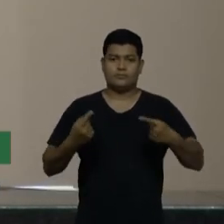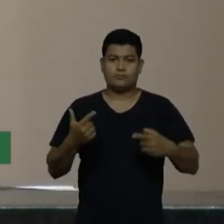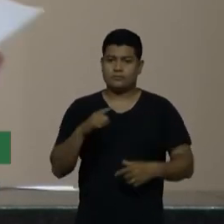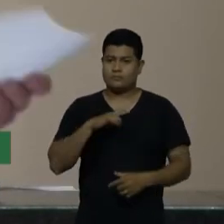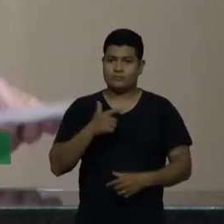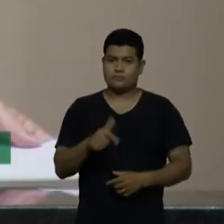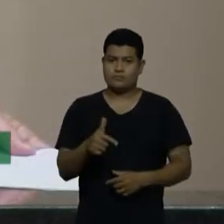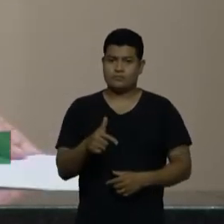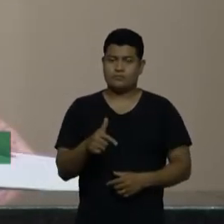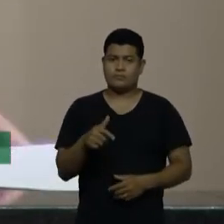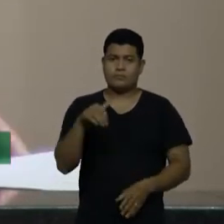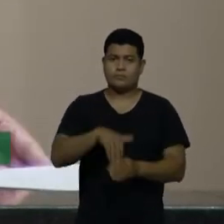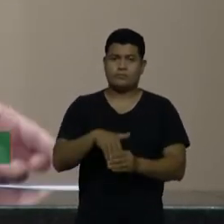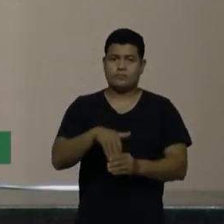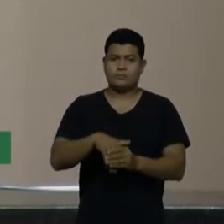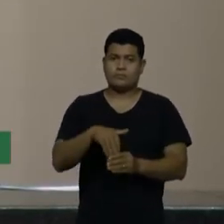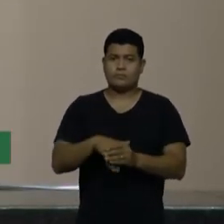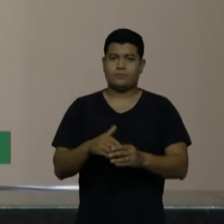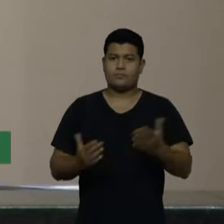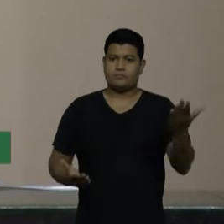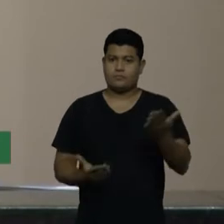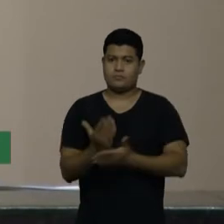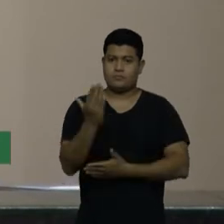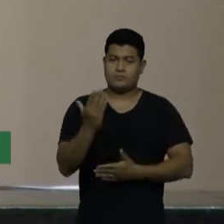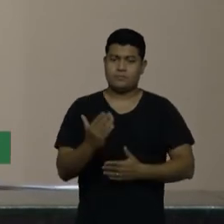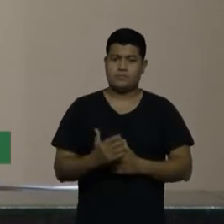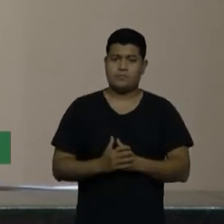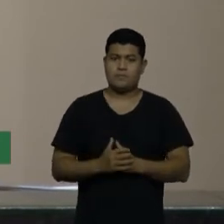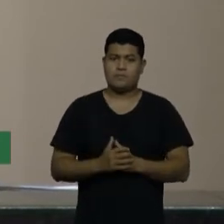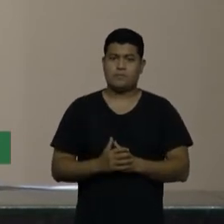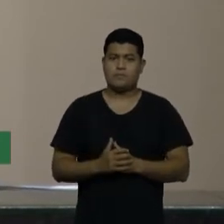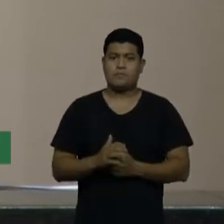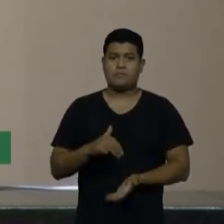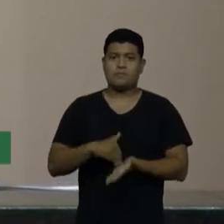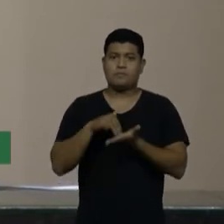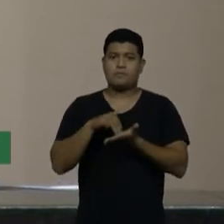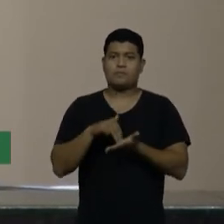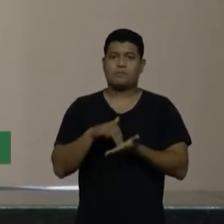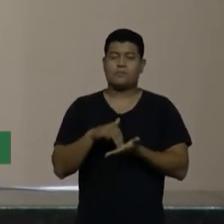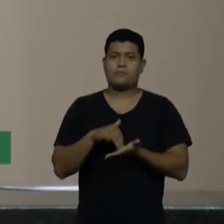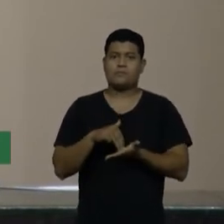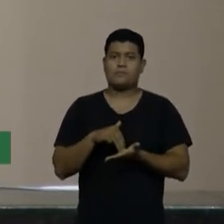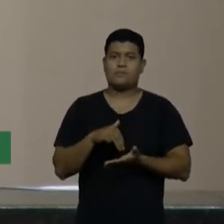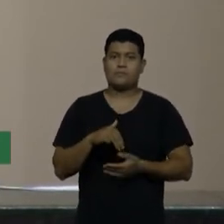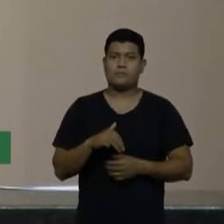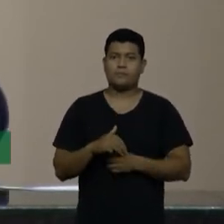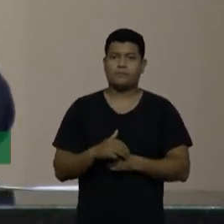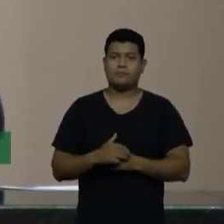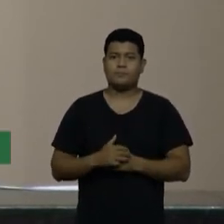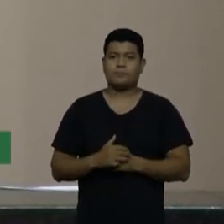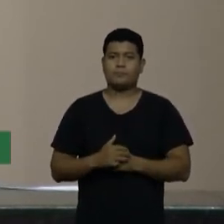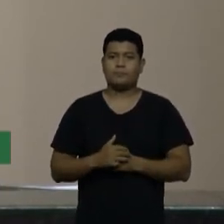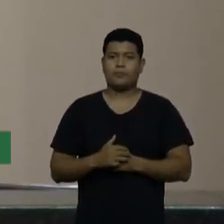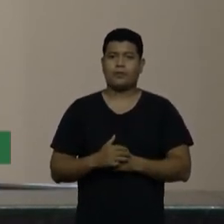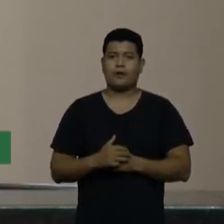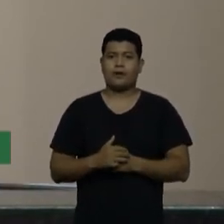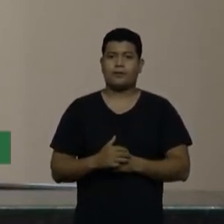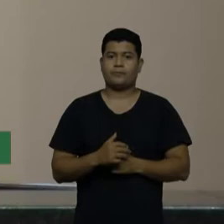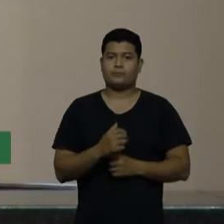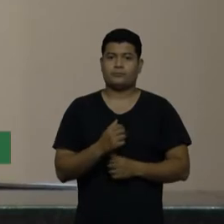votação, está aprovada. Moções. Moção